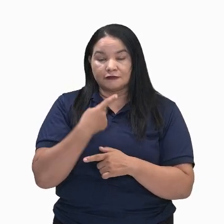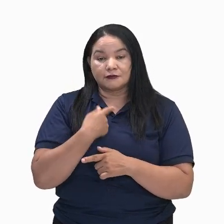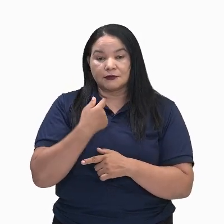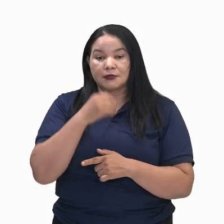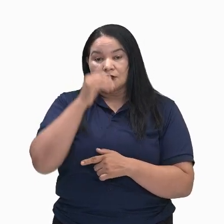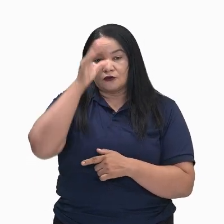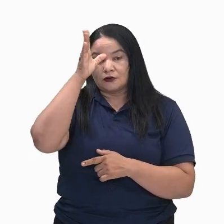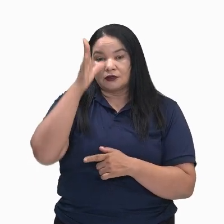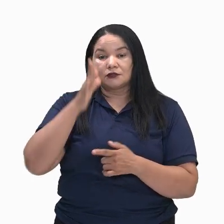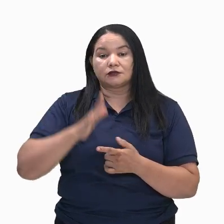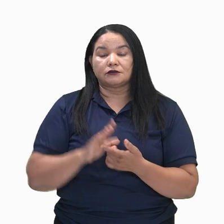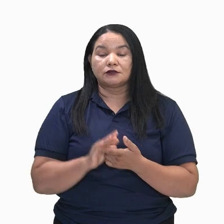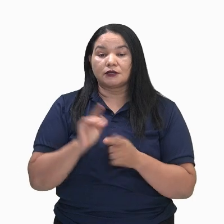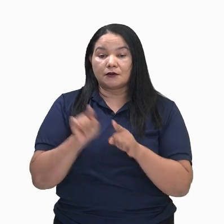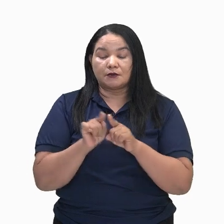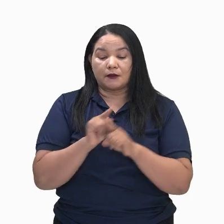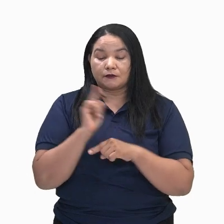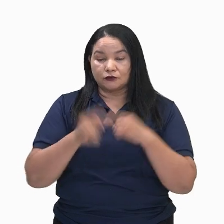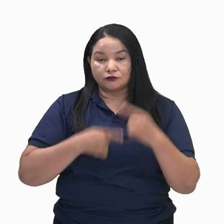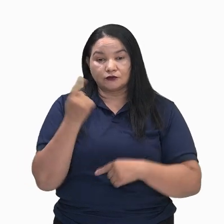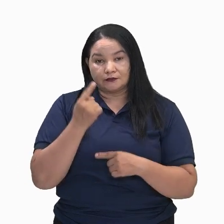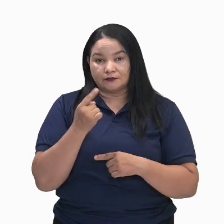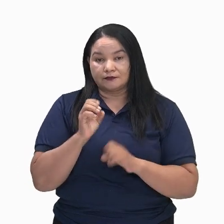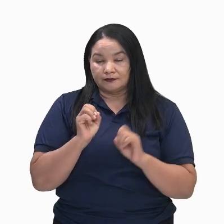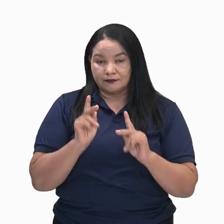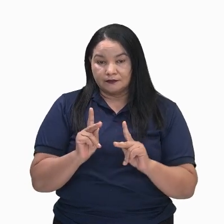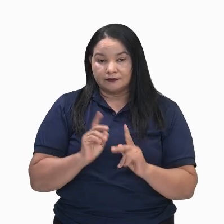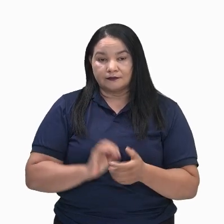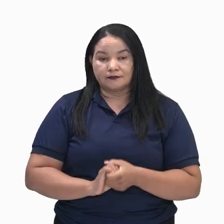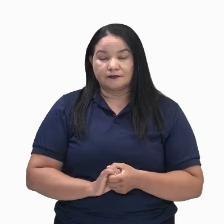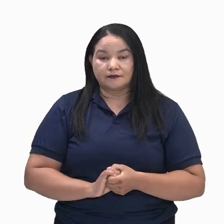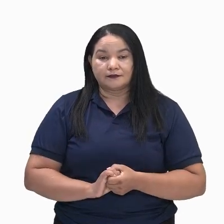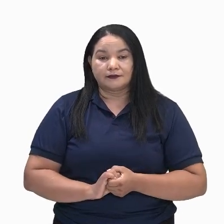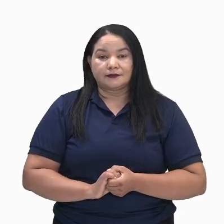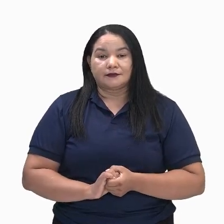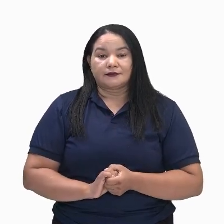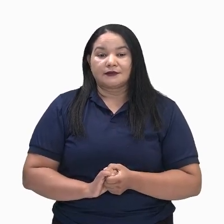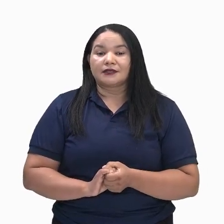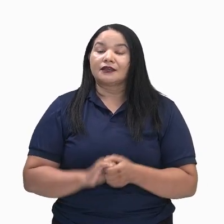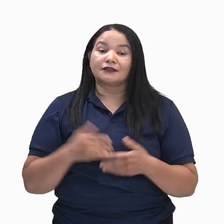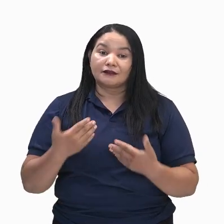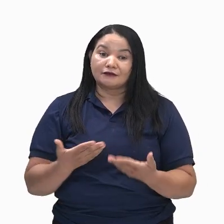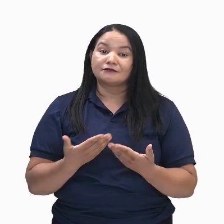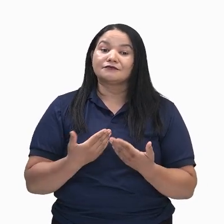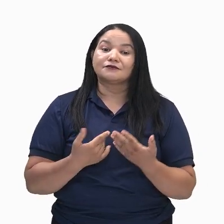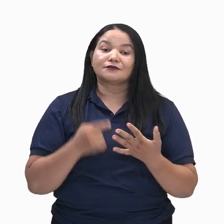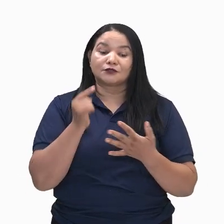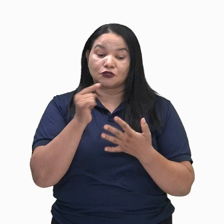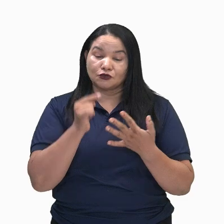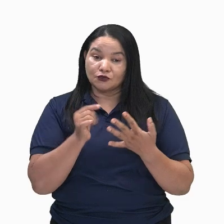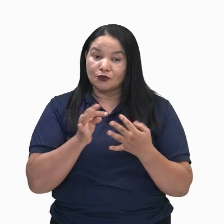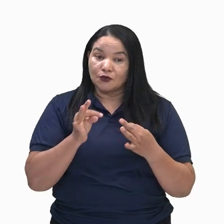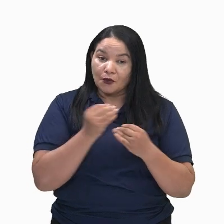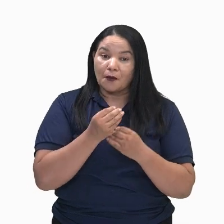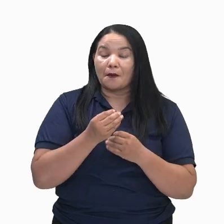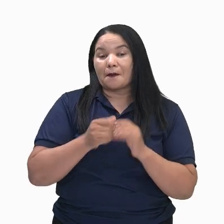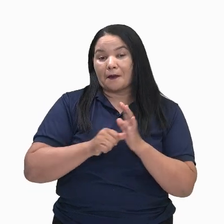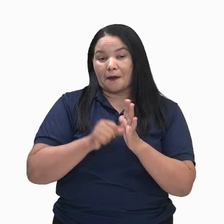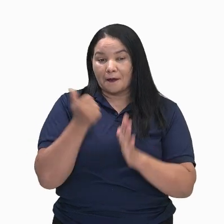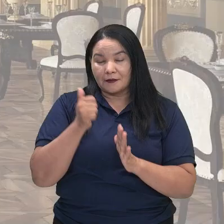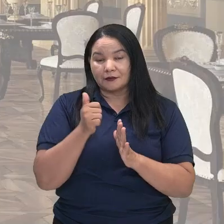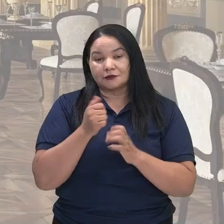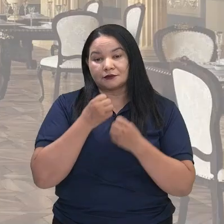eu já tinha falado para vocês. Certo? Muito bem. Então, esse foi o nosso primeiro conteúdo.